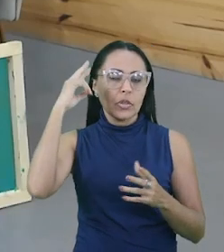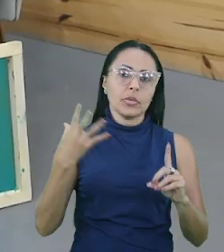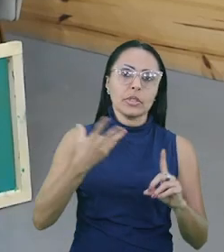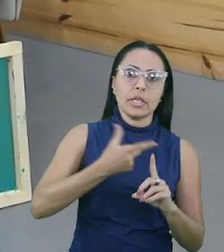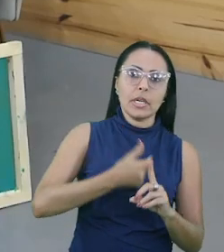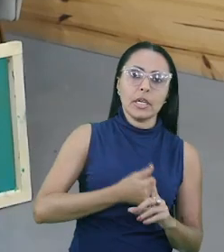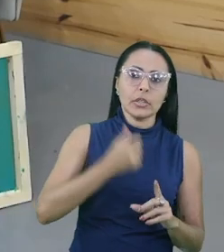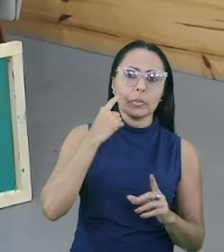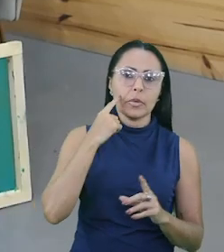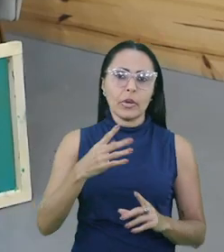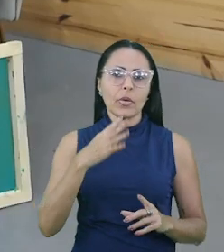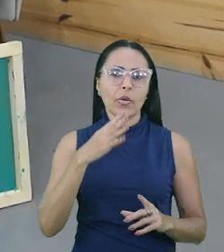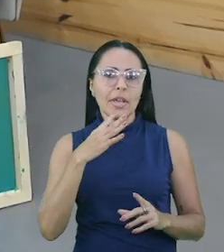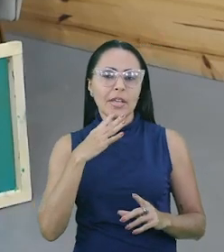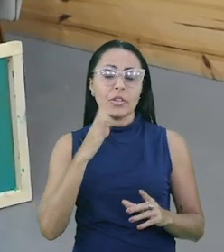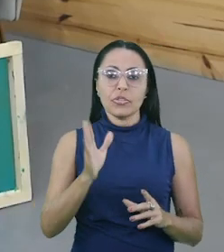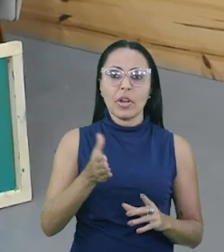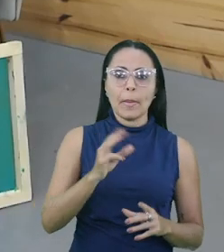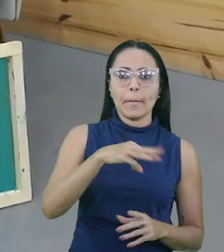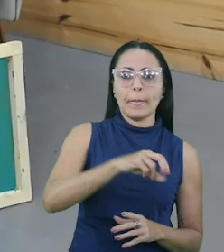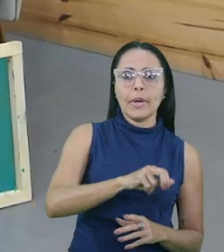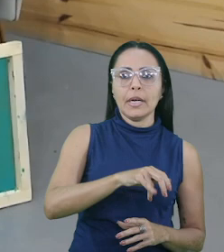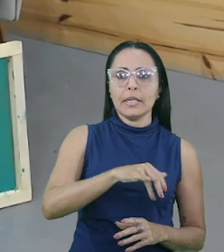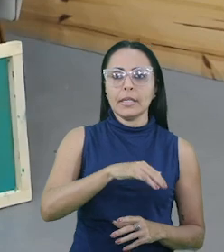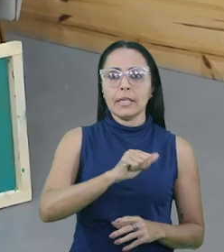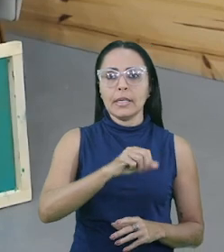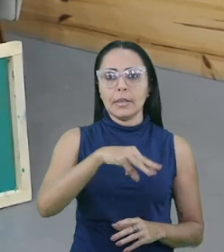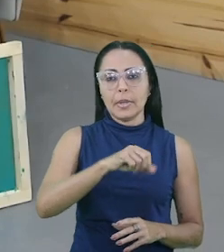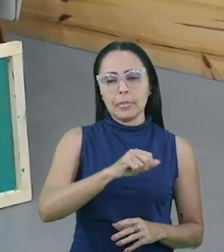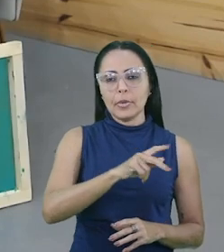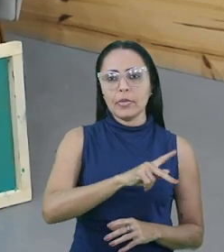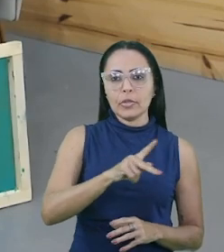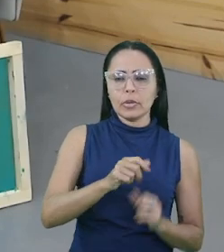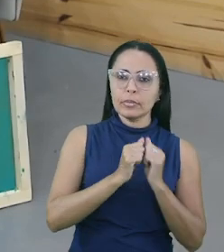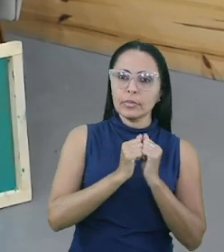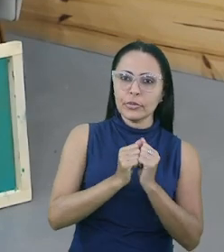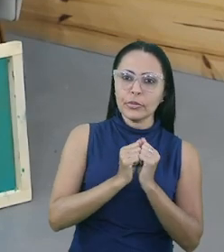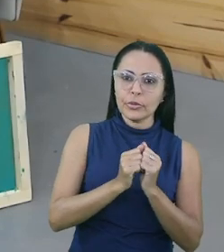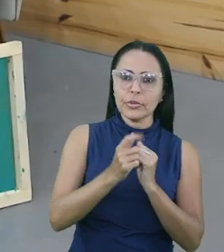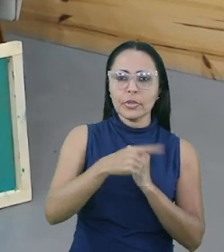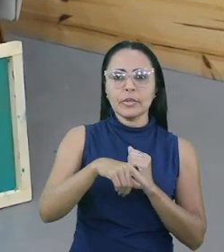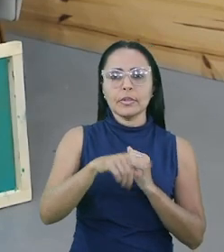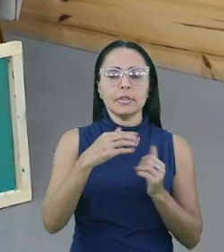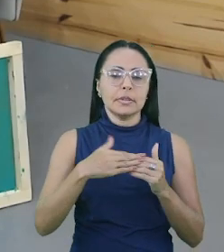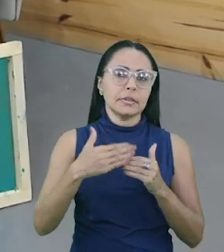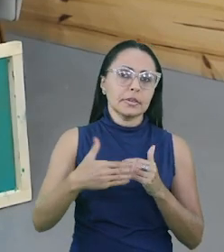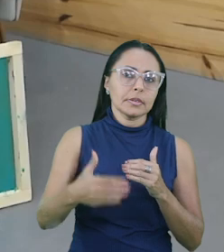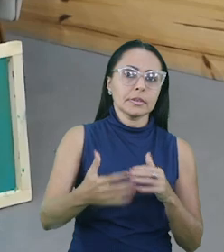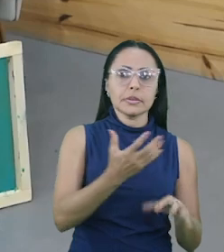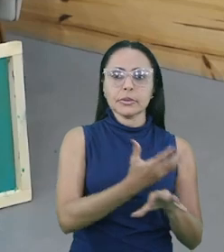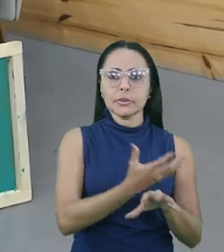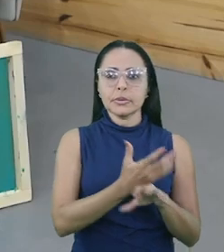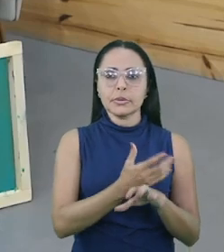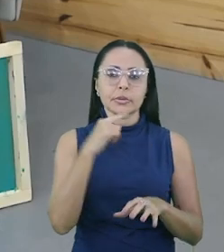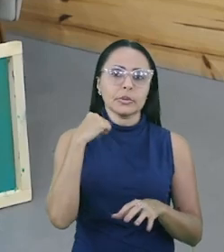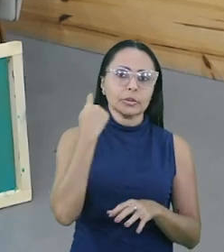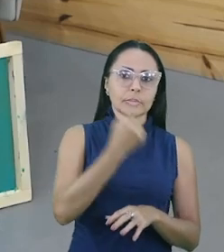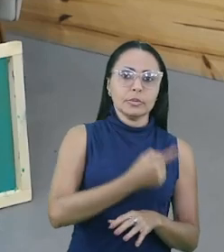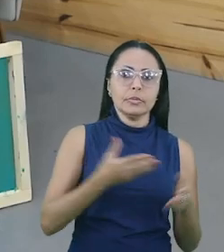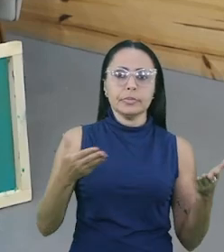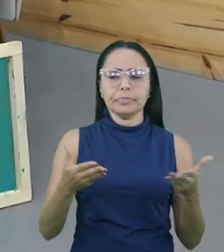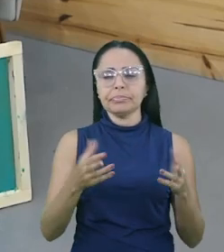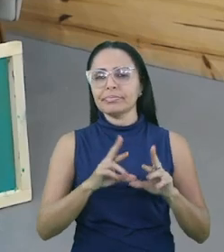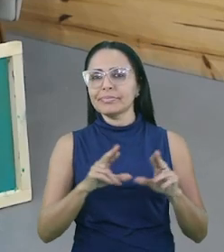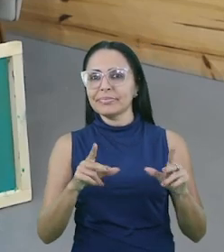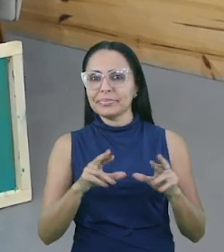Como vocês já me conhecem, eu sou a professora Mariama Aquino e estou com vocês ao longo da disciplina. Hoje nossa aula é um pouco diferente,